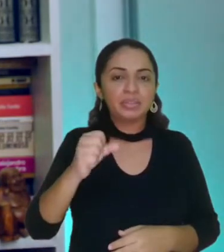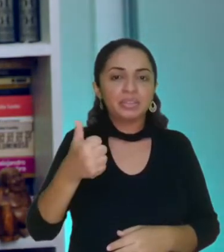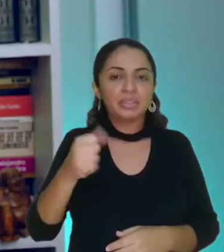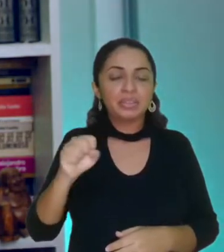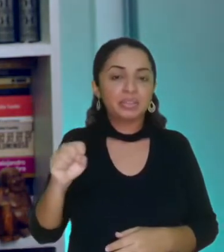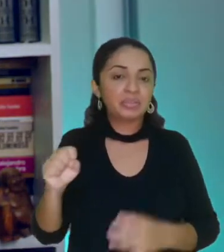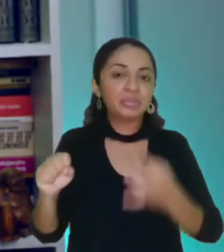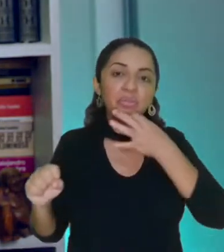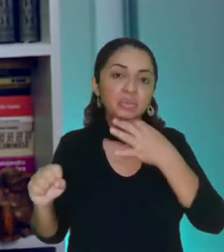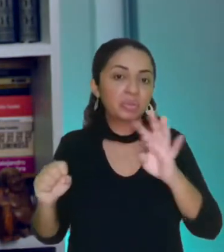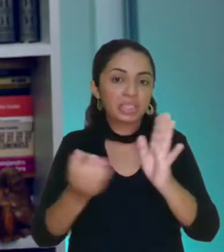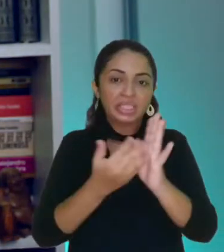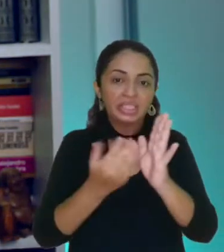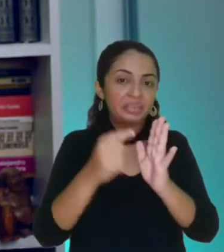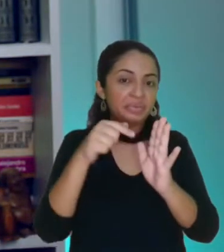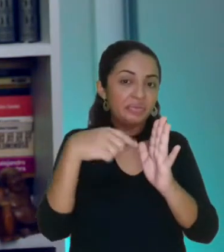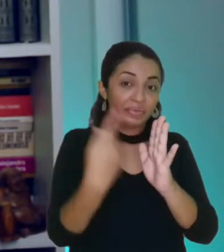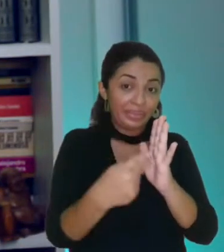Não conheço esse livro, mas